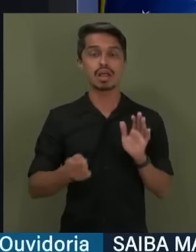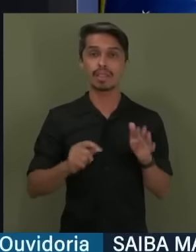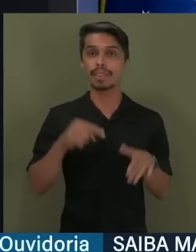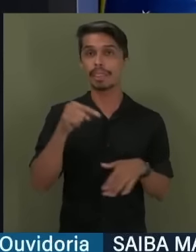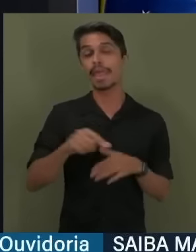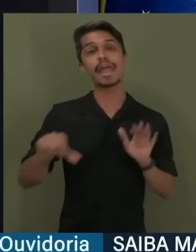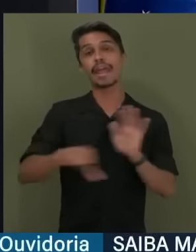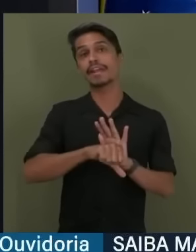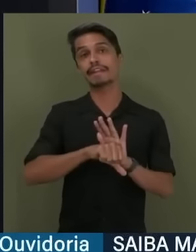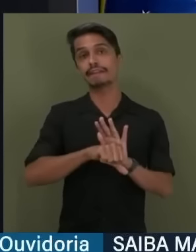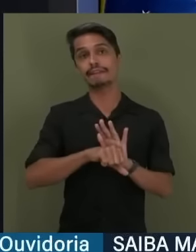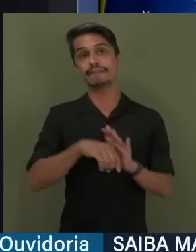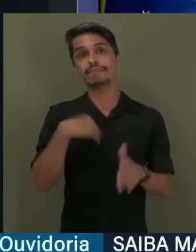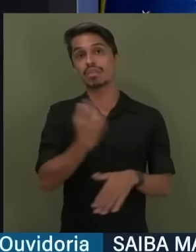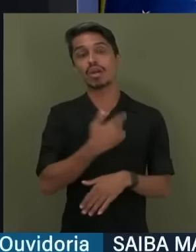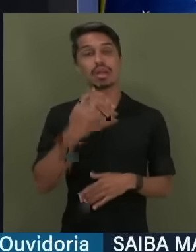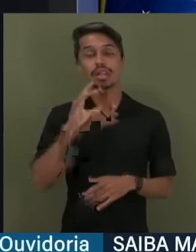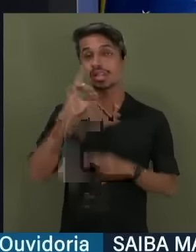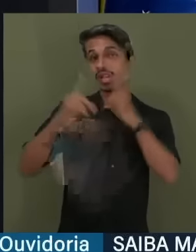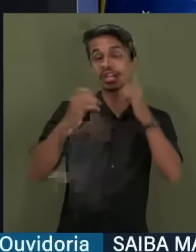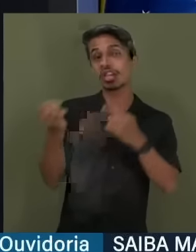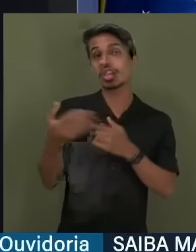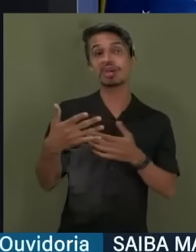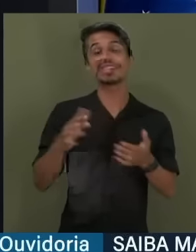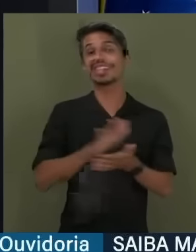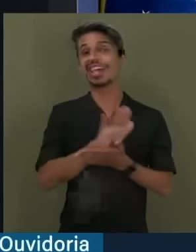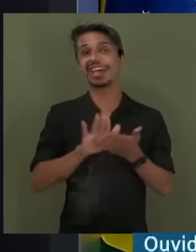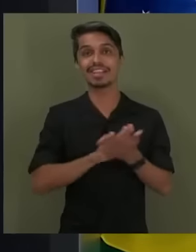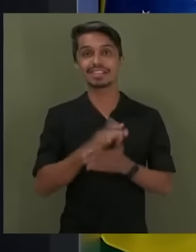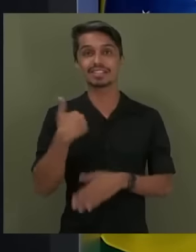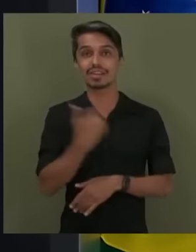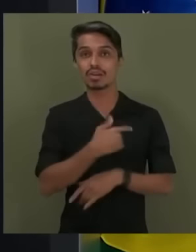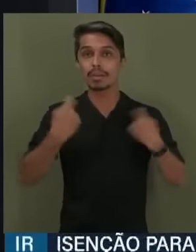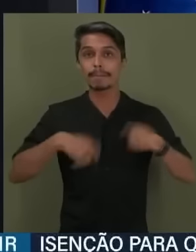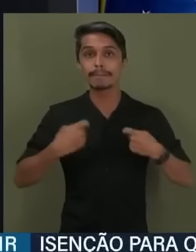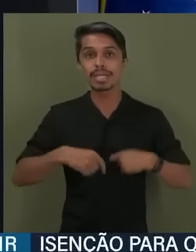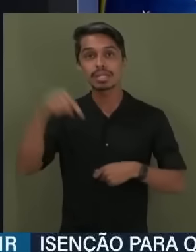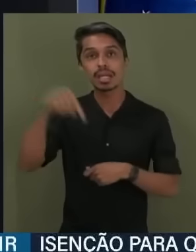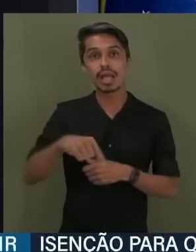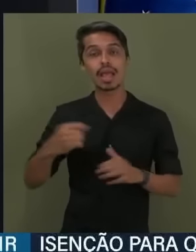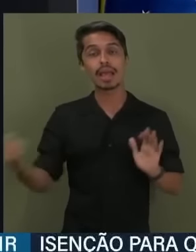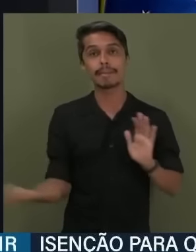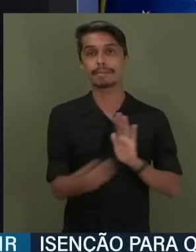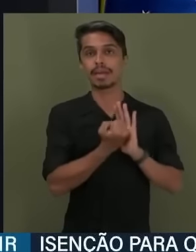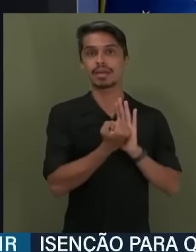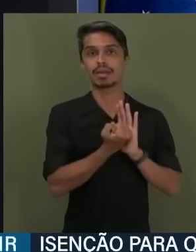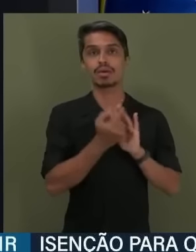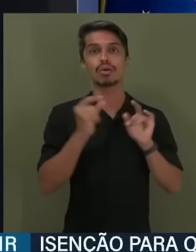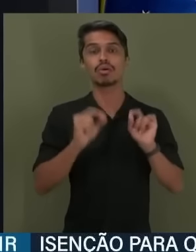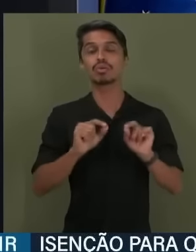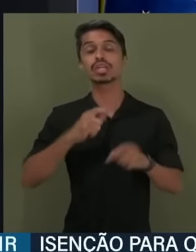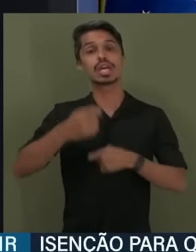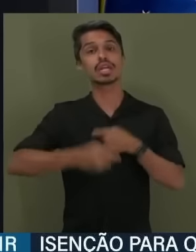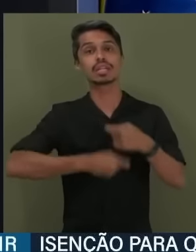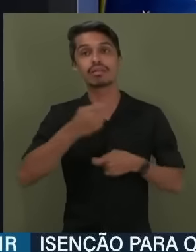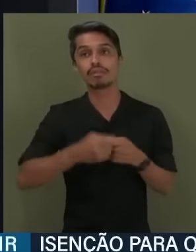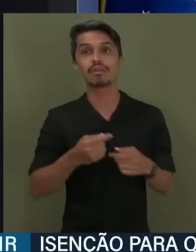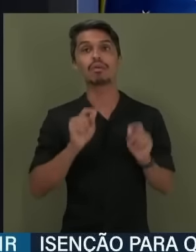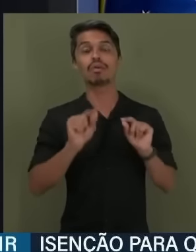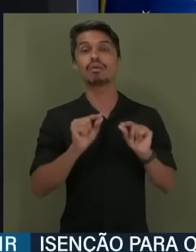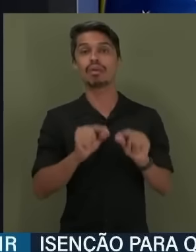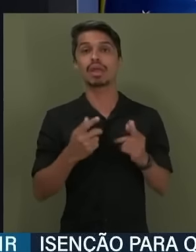é crime. Não estamos inovando em absolutamente nada. Nós tínhamos que estar aqui pontuando o que é tráfico, o que é